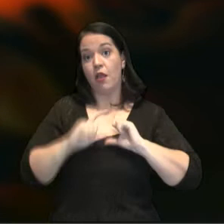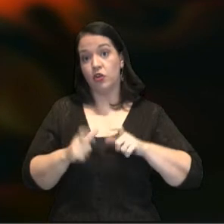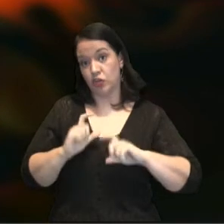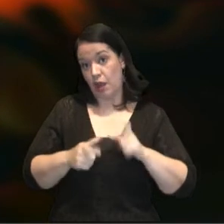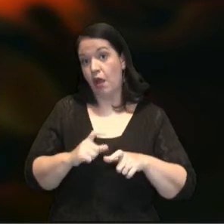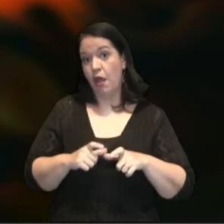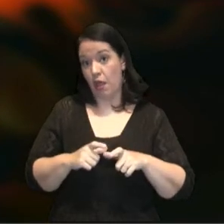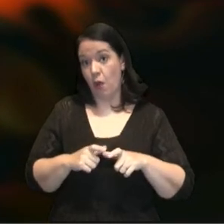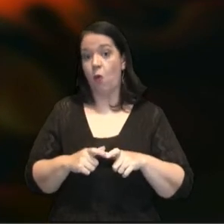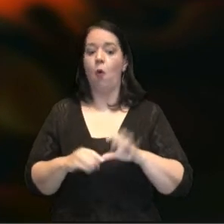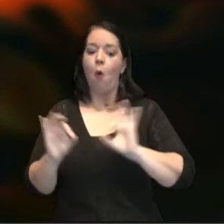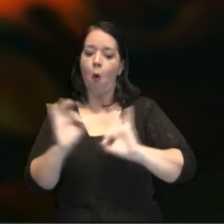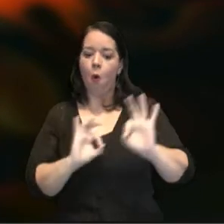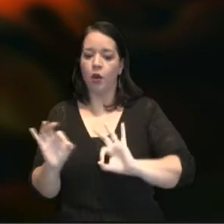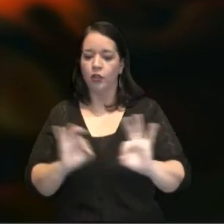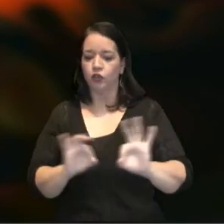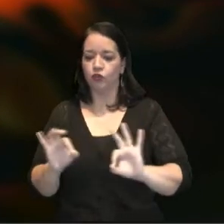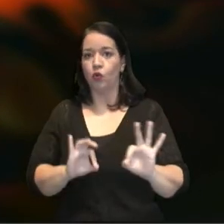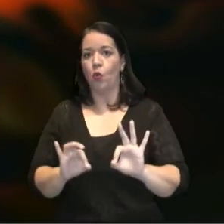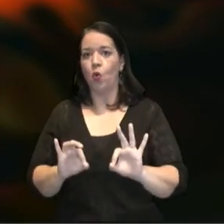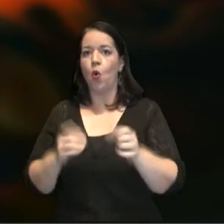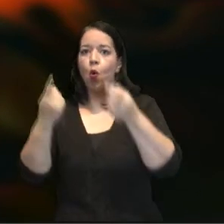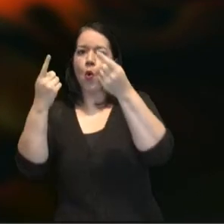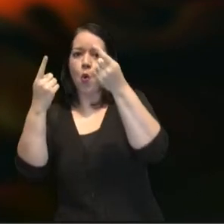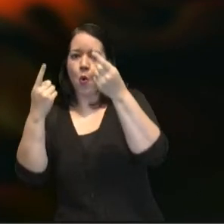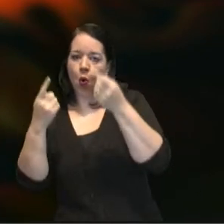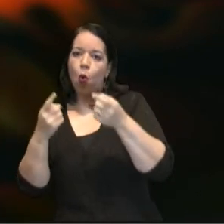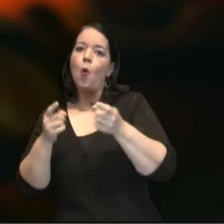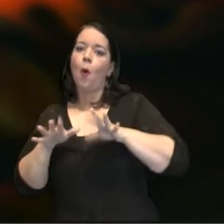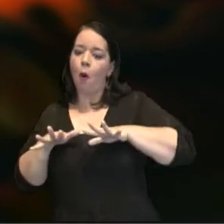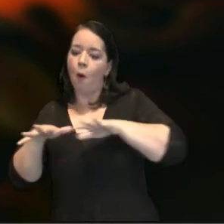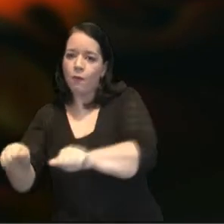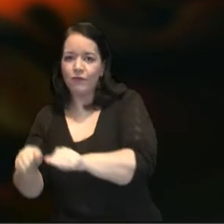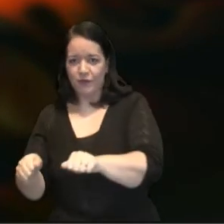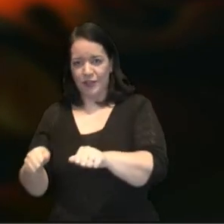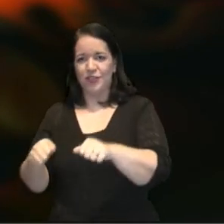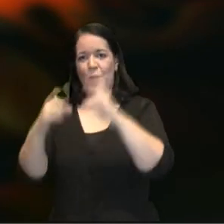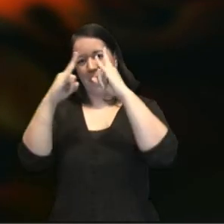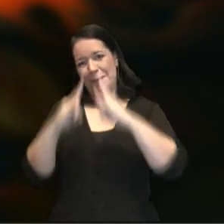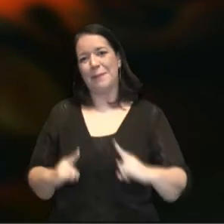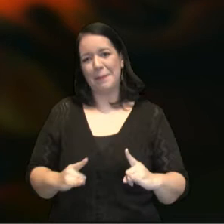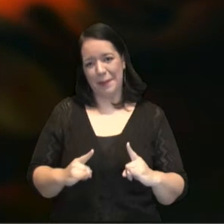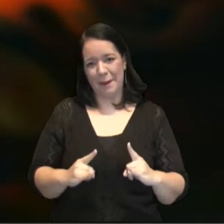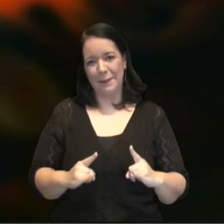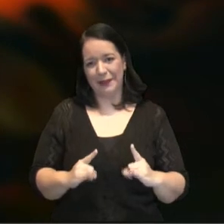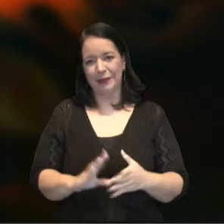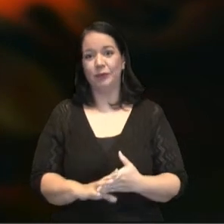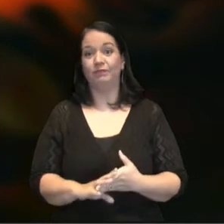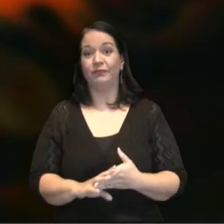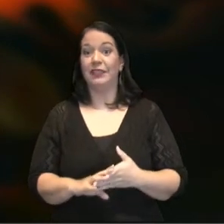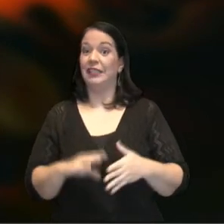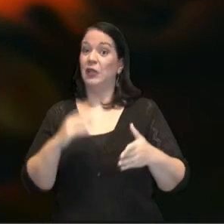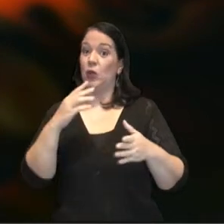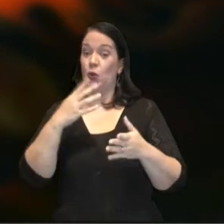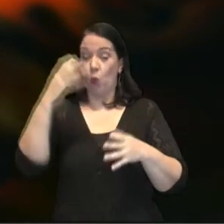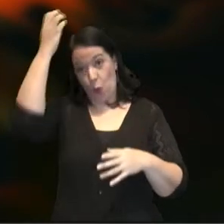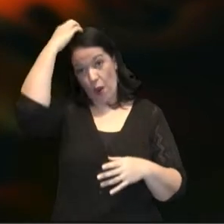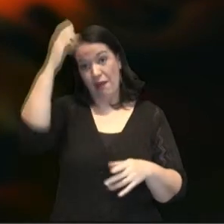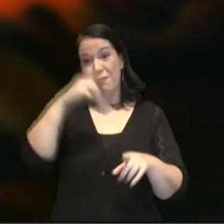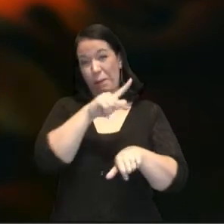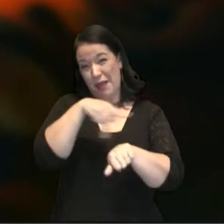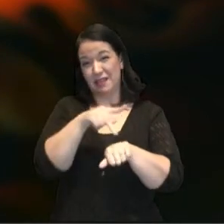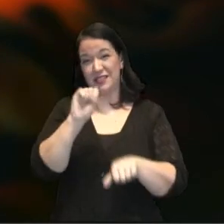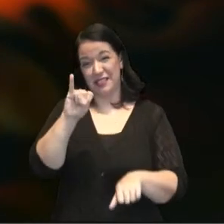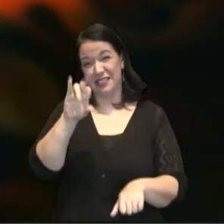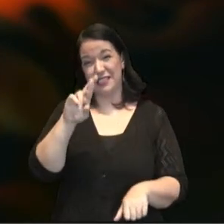o coração do rei da Síria, chamou ele os seus servos e lhes disse: não me